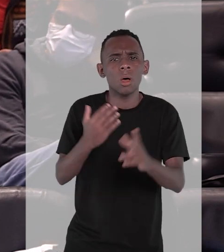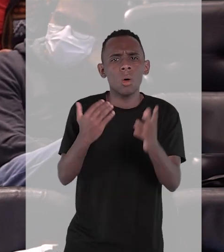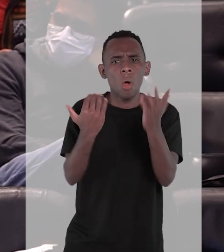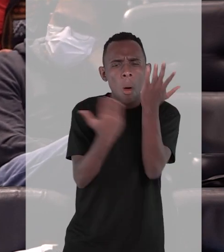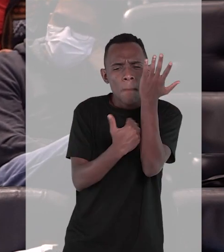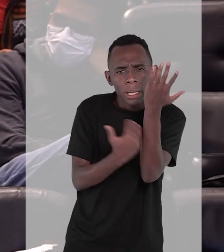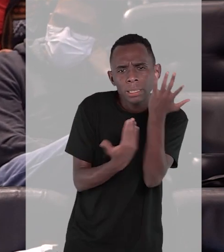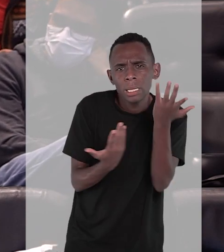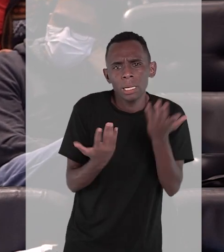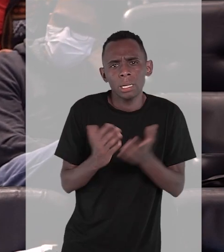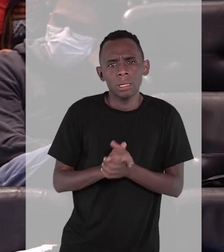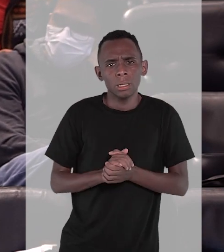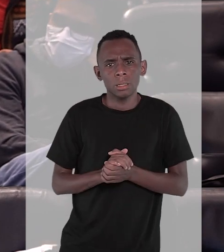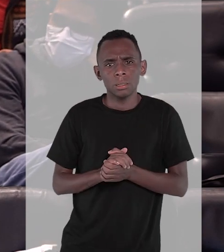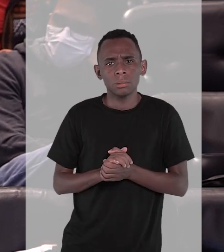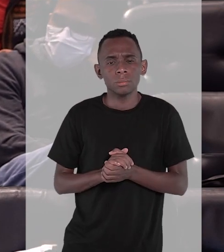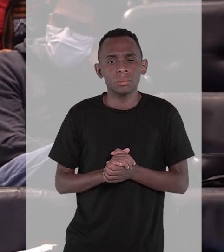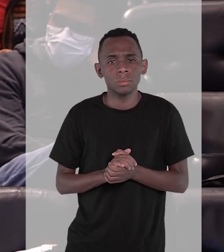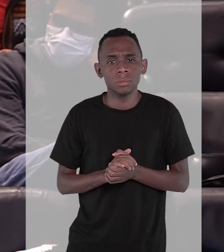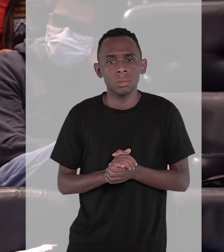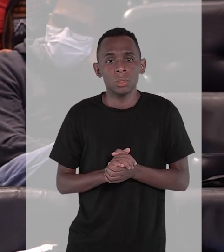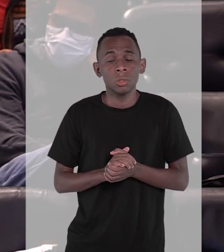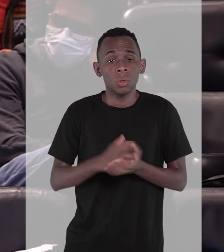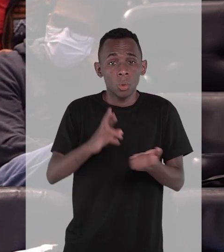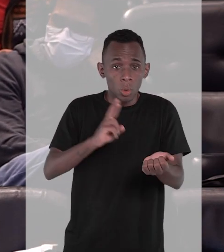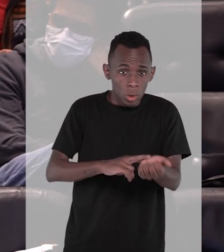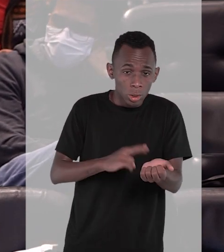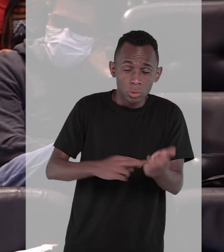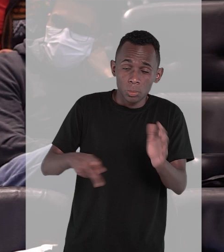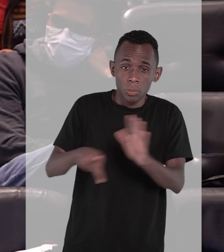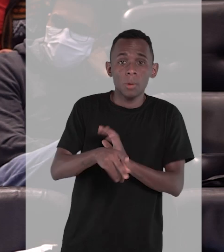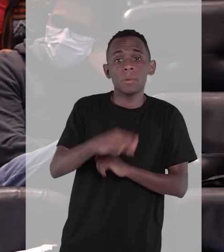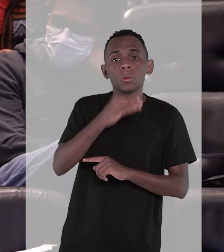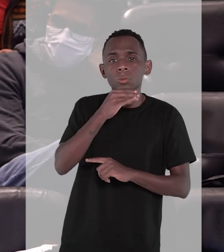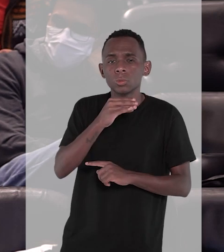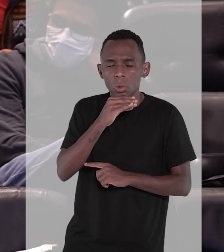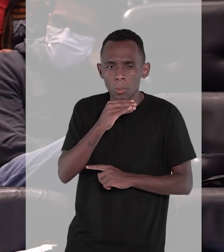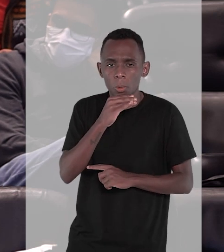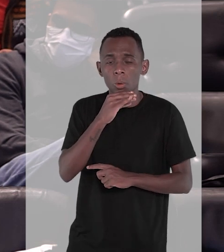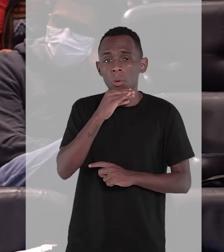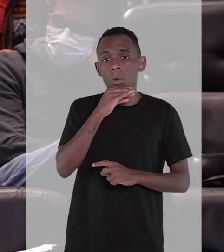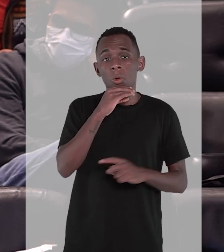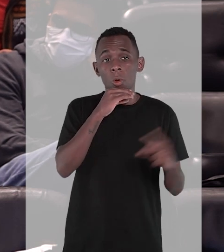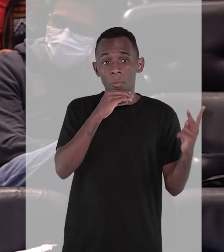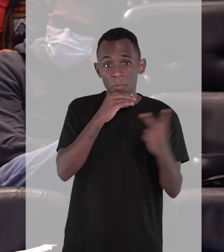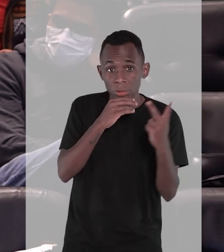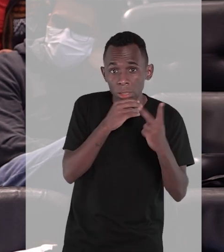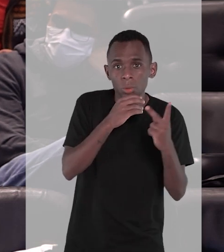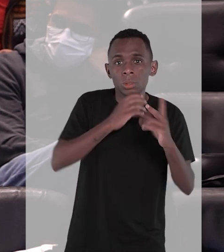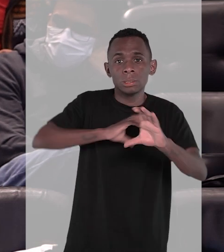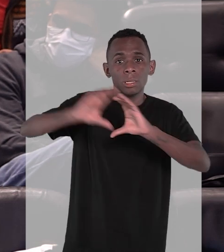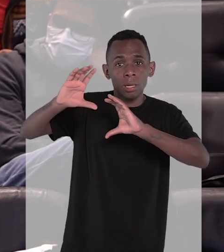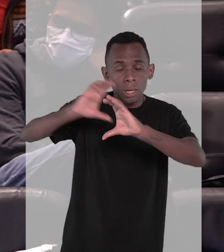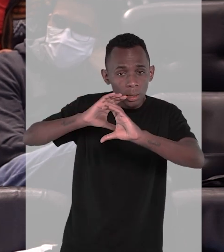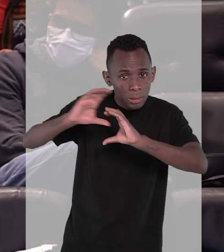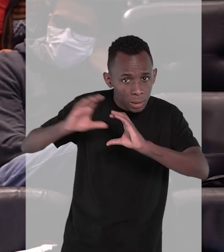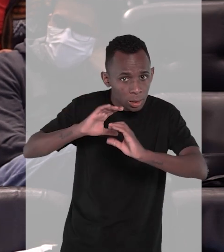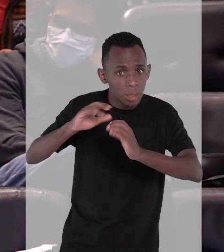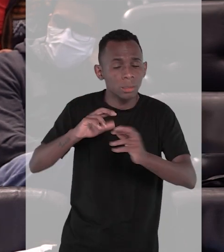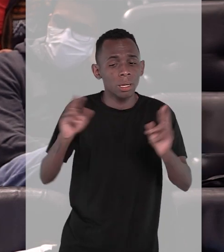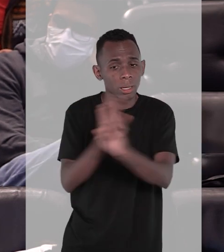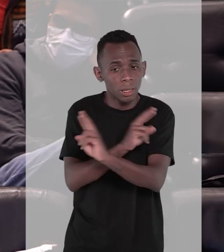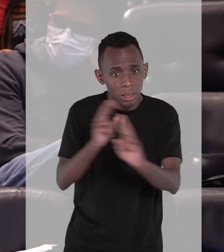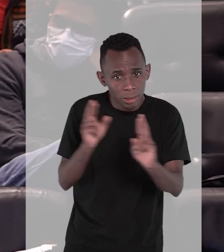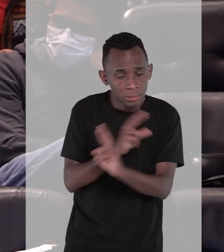aquela coisa do Drummond, do ritmo do Drummond, né? De vocês dois